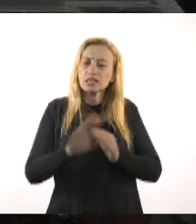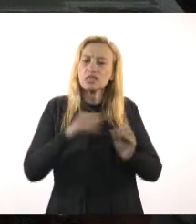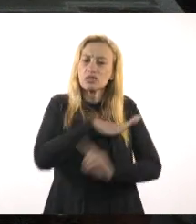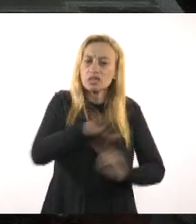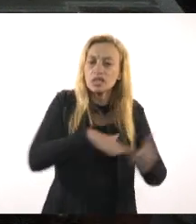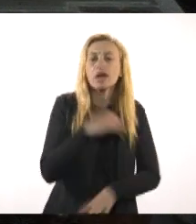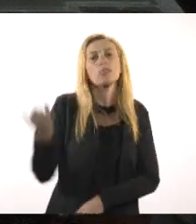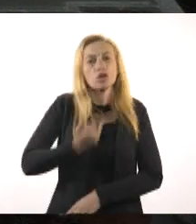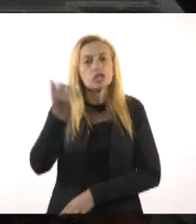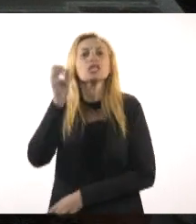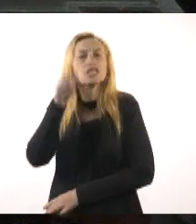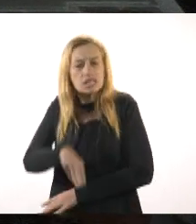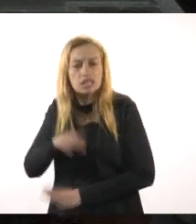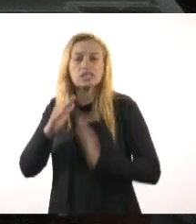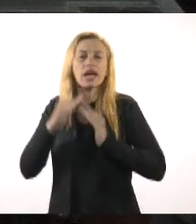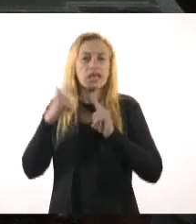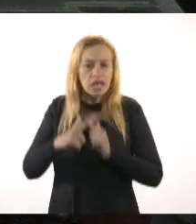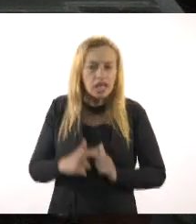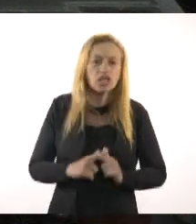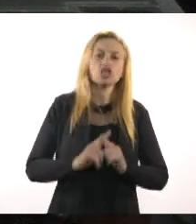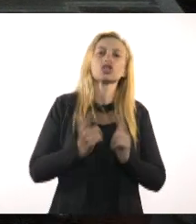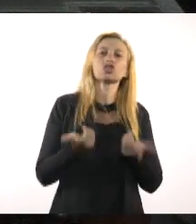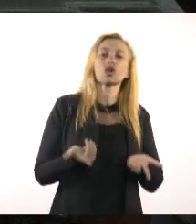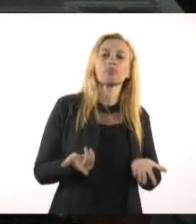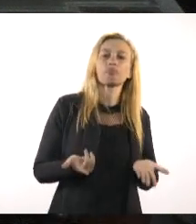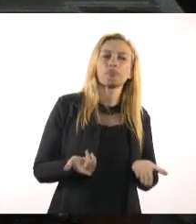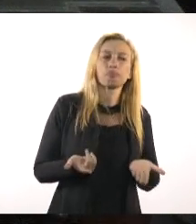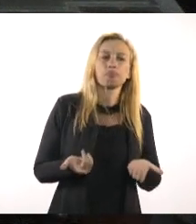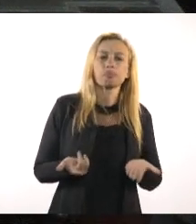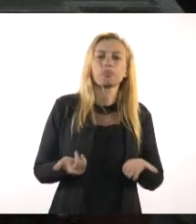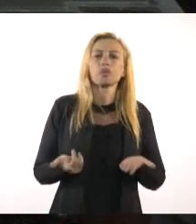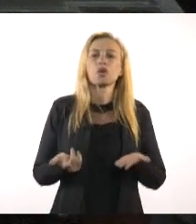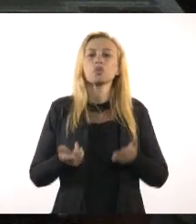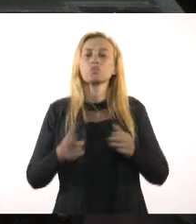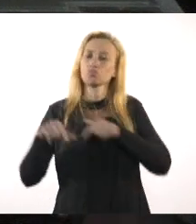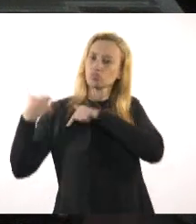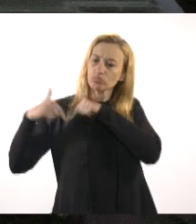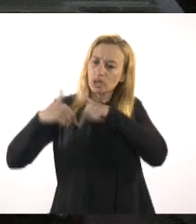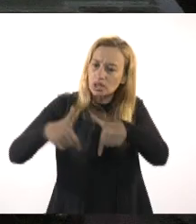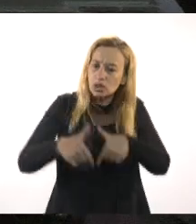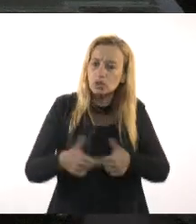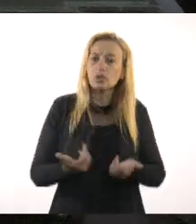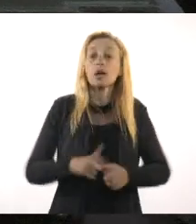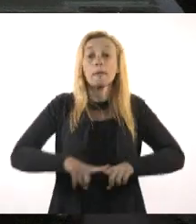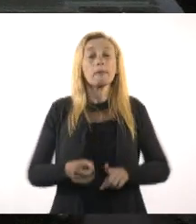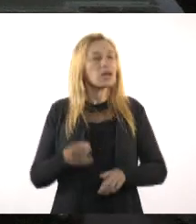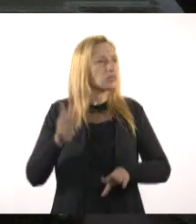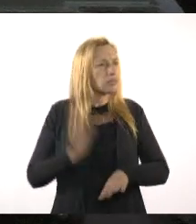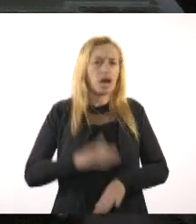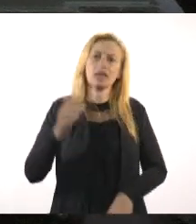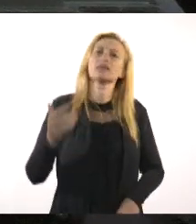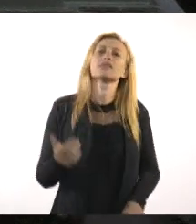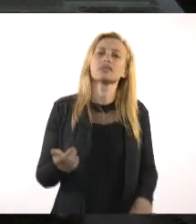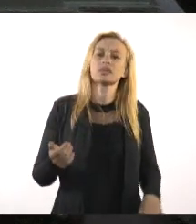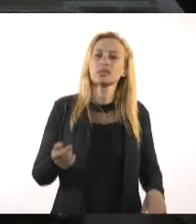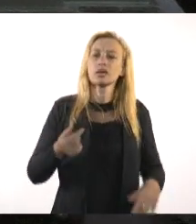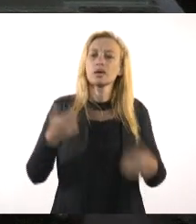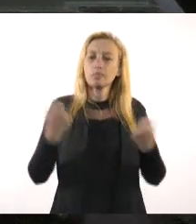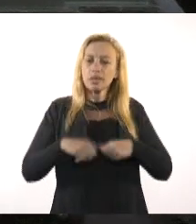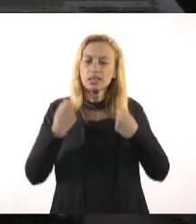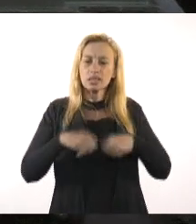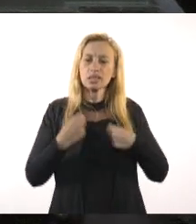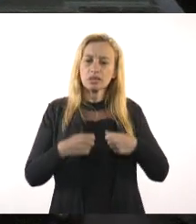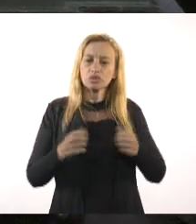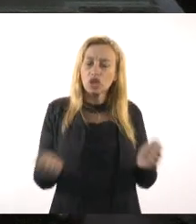sim, da igreja nos seus rituais, a igreja com as suas tradições, mas mais do que isso, nós precisamos estar em encontro